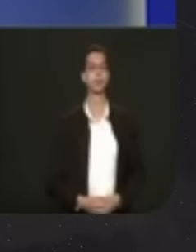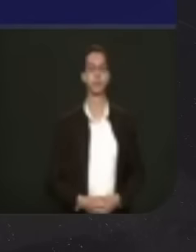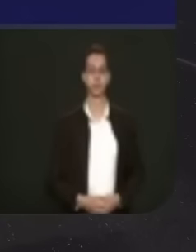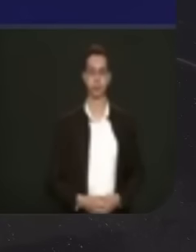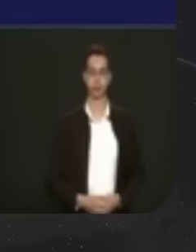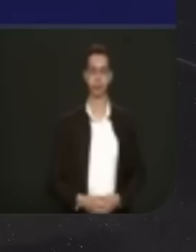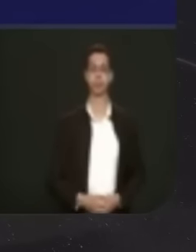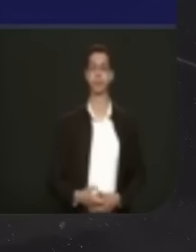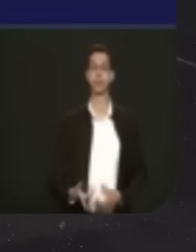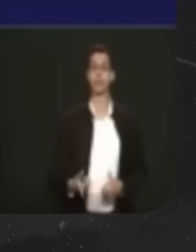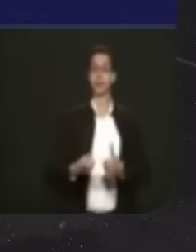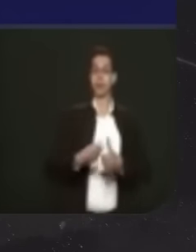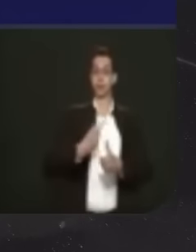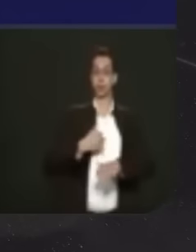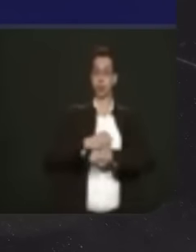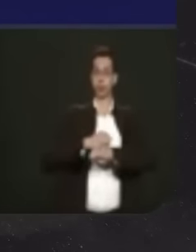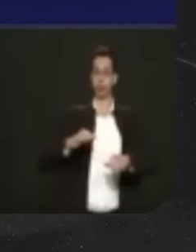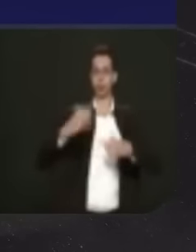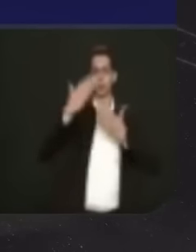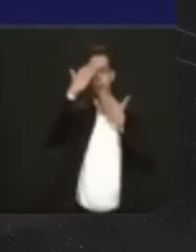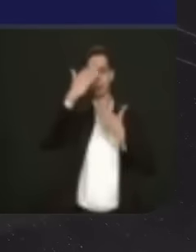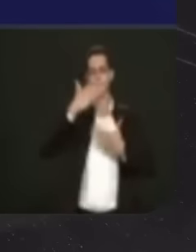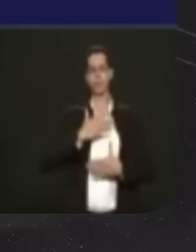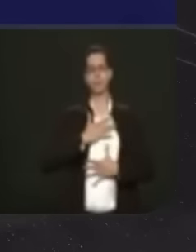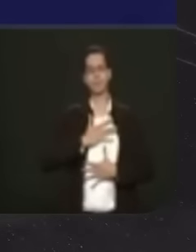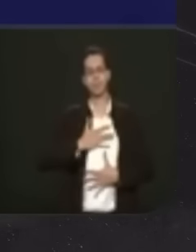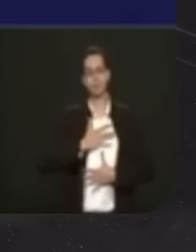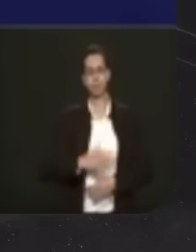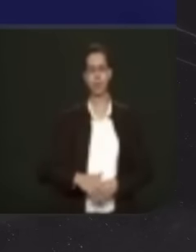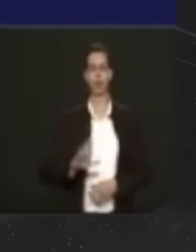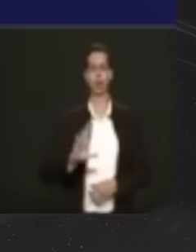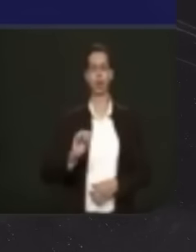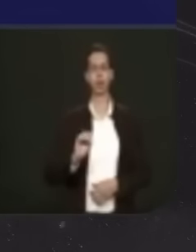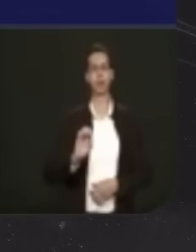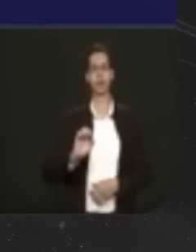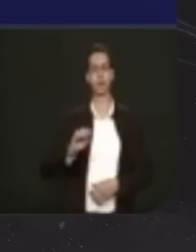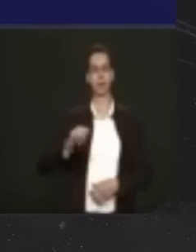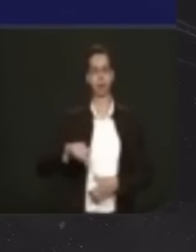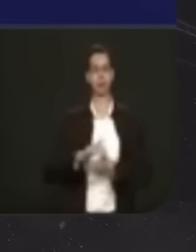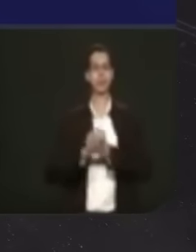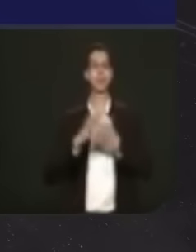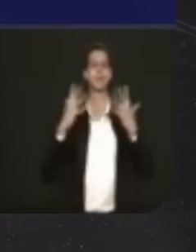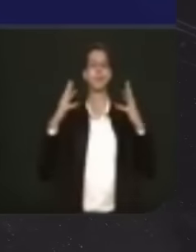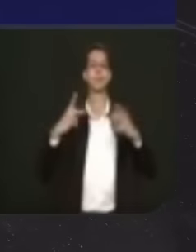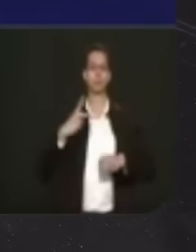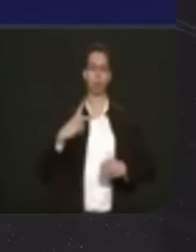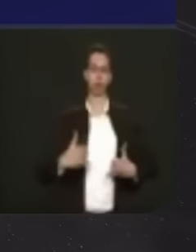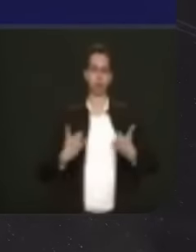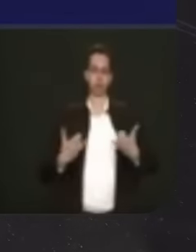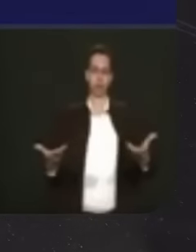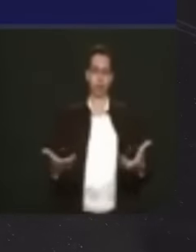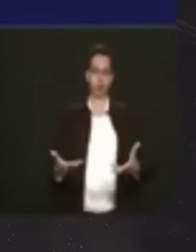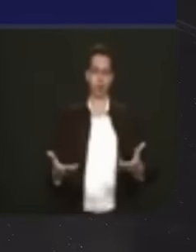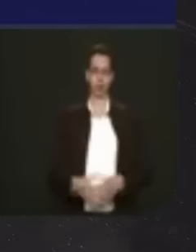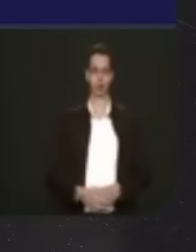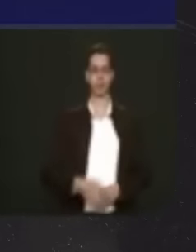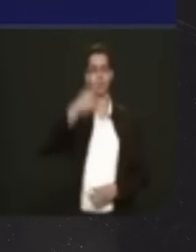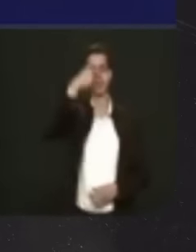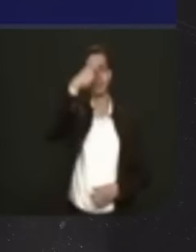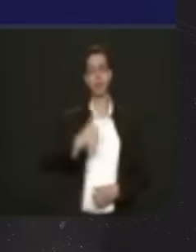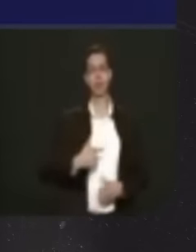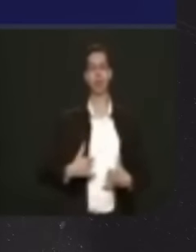obrigada um prazer tá aqui Parabéns rosean pelo seu aniversário também que é hoje obrigado eu tenho muito orgulho de ser uma das